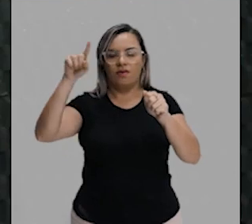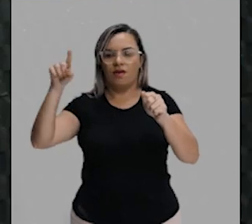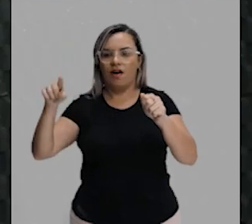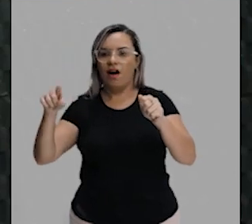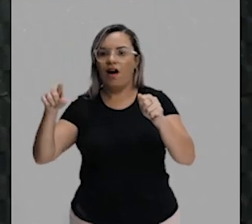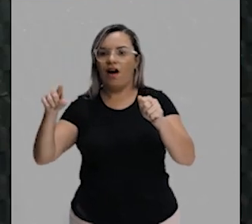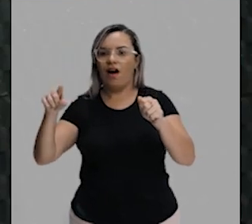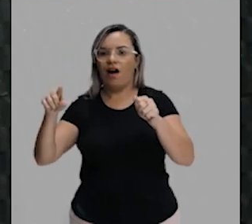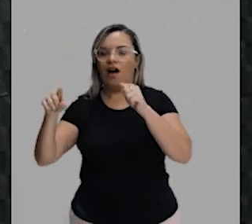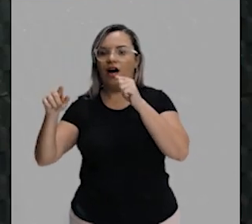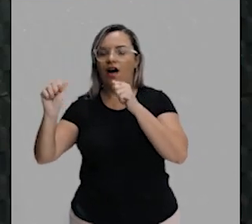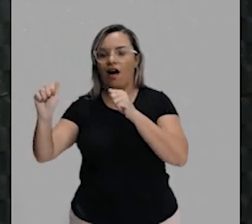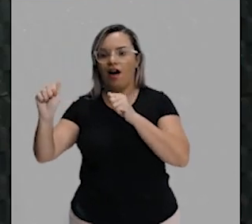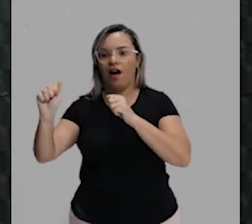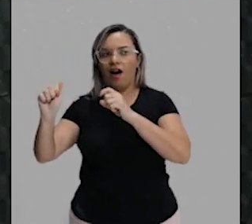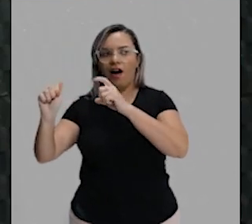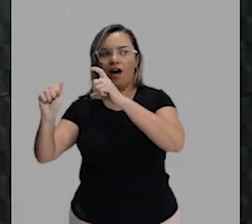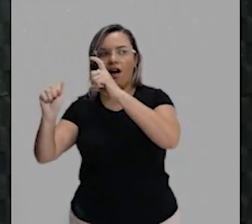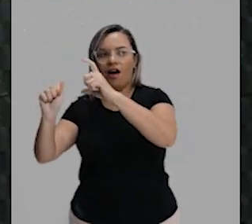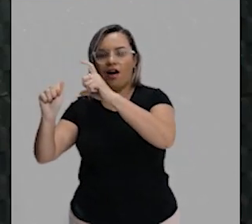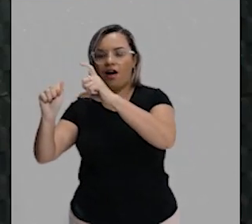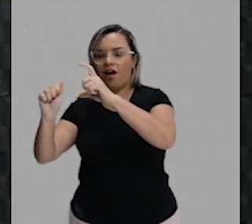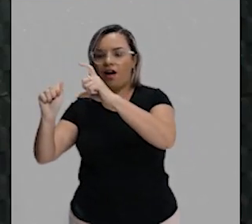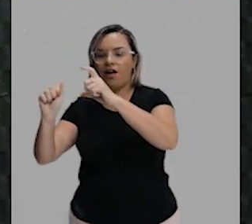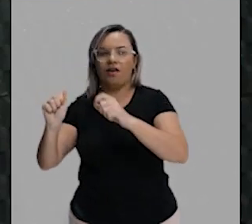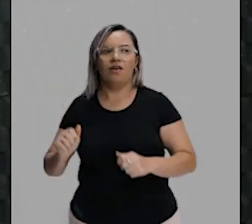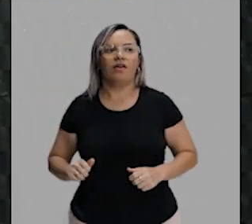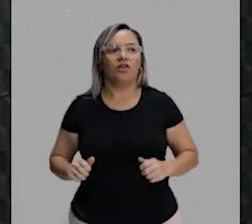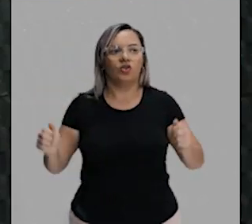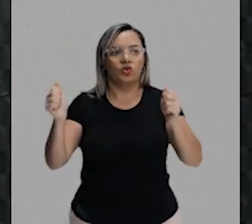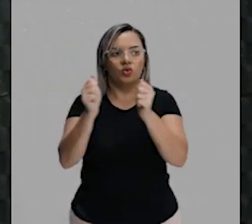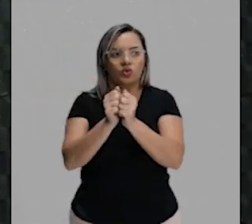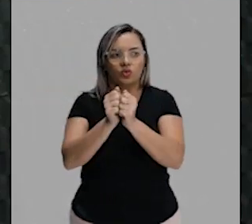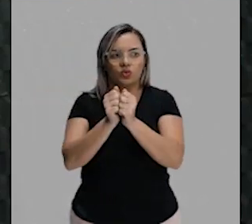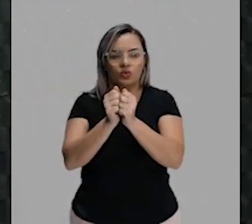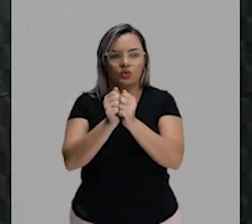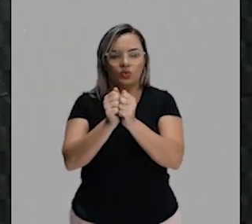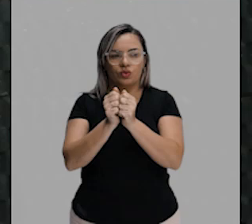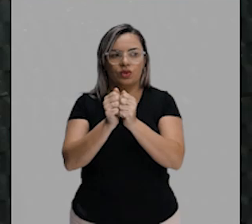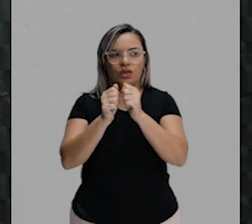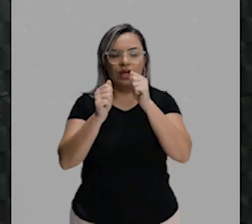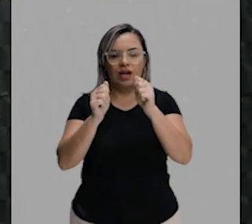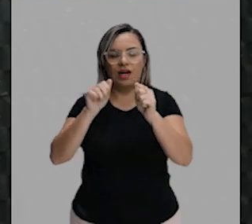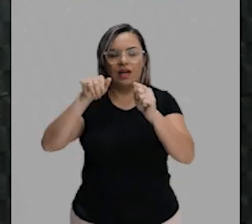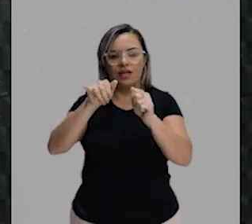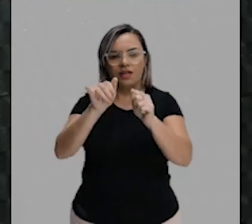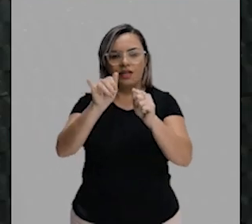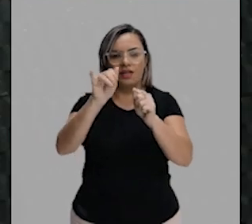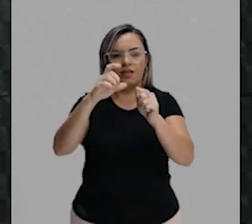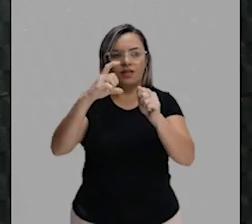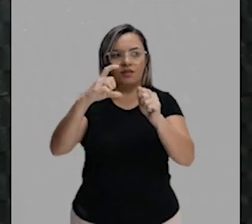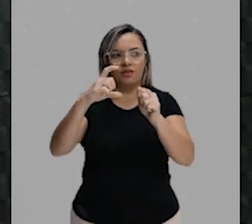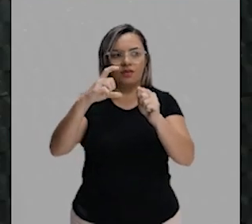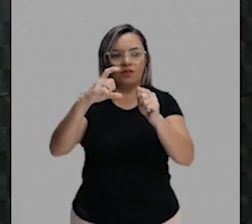com o A. Vai ficar como? AY, vou colocar de preto.